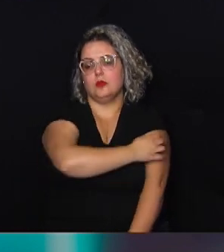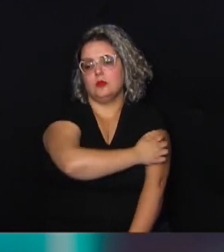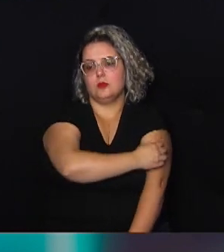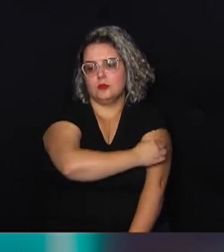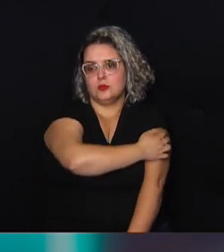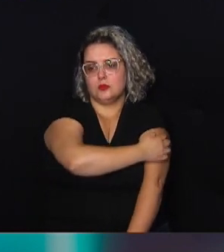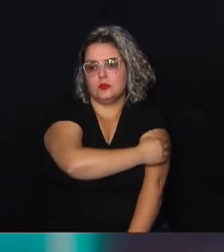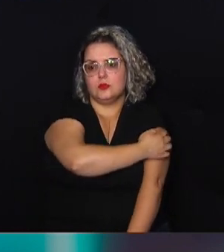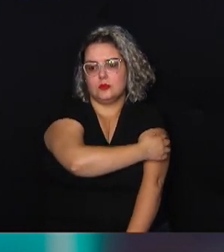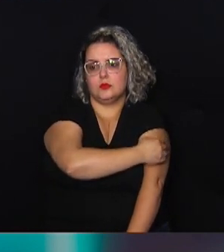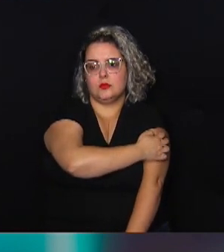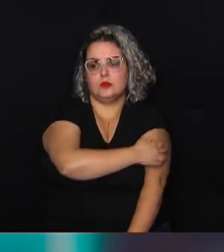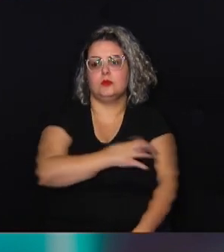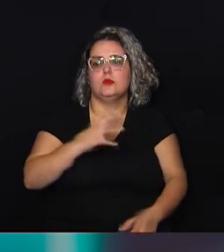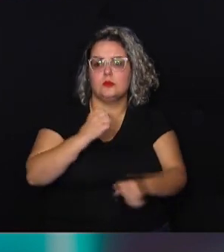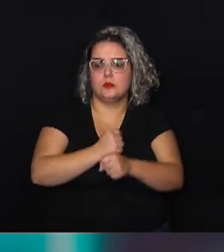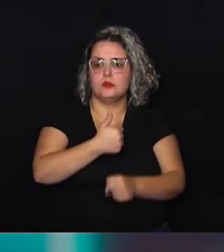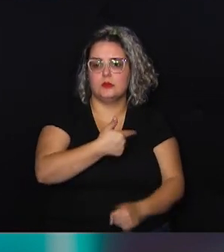12 milhões.